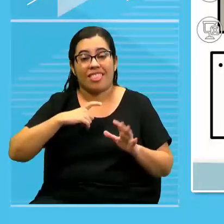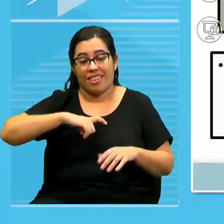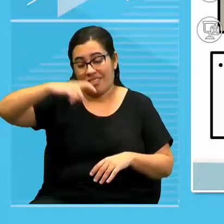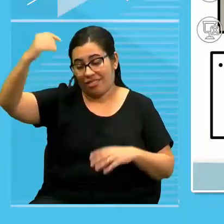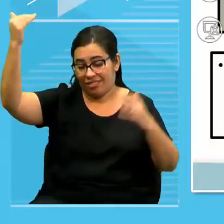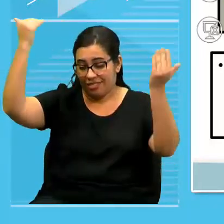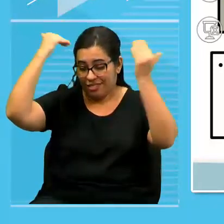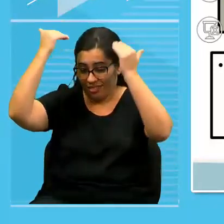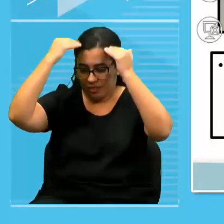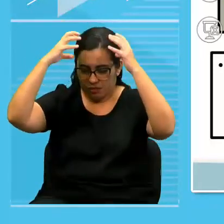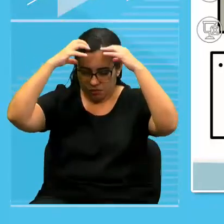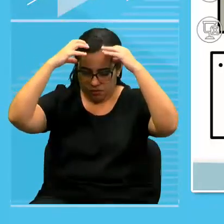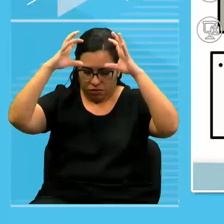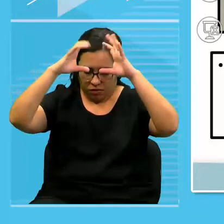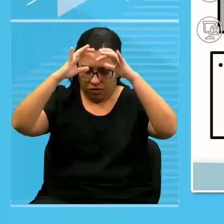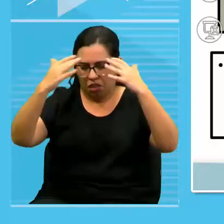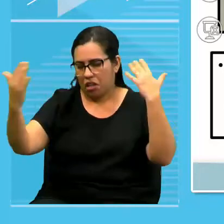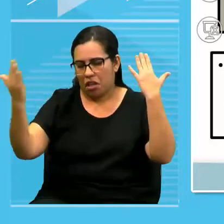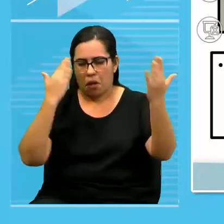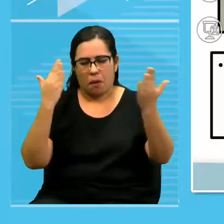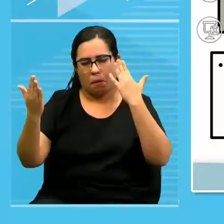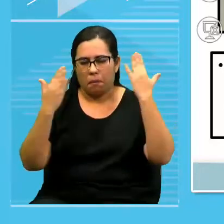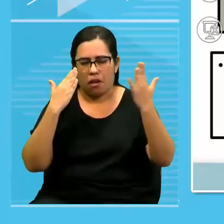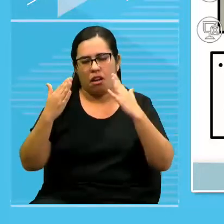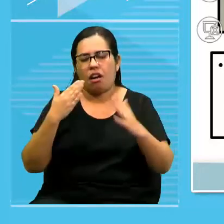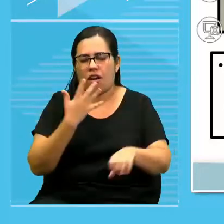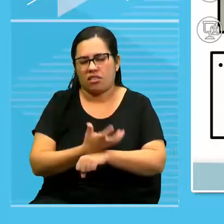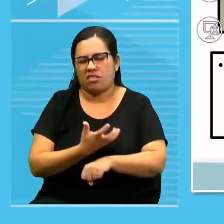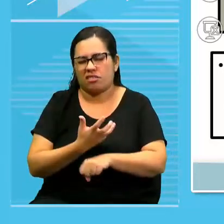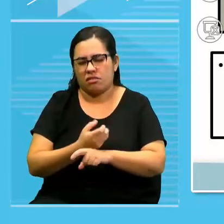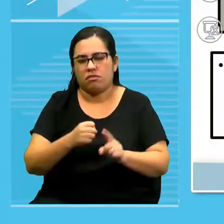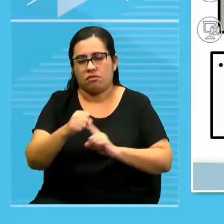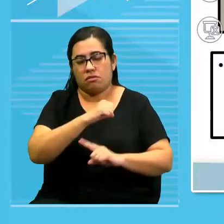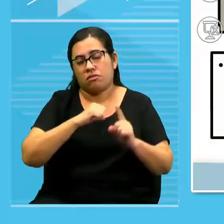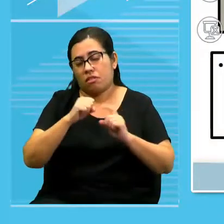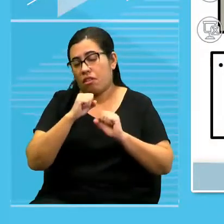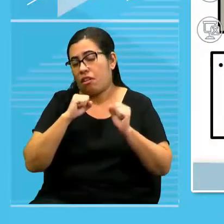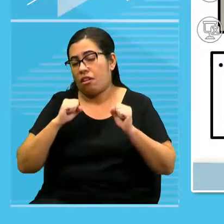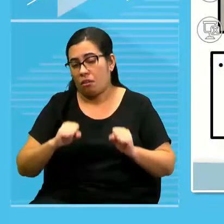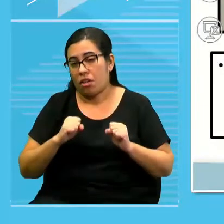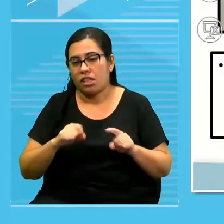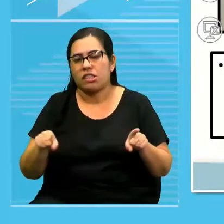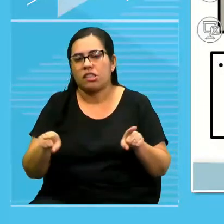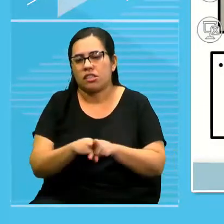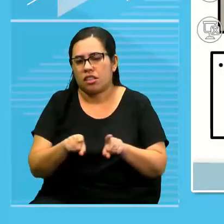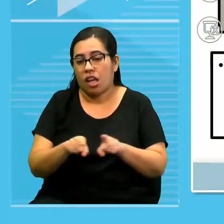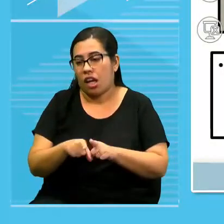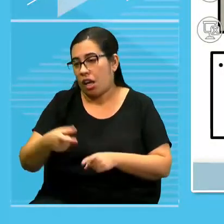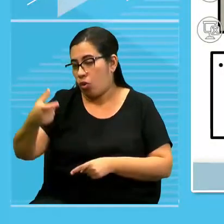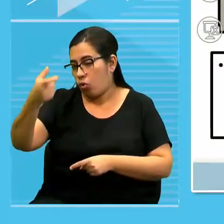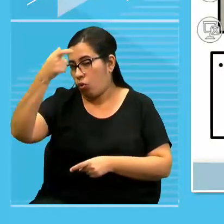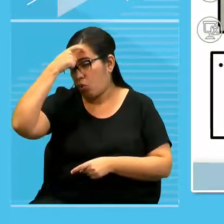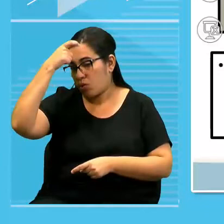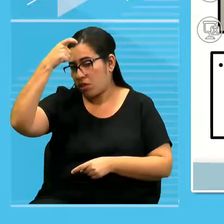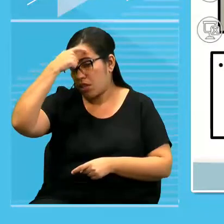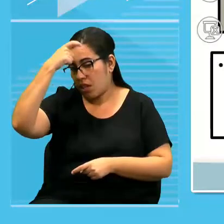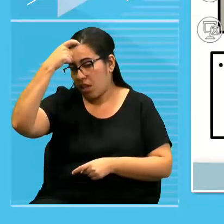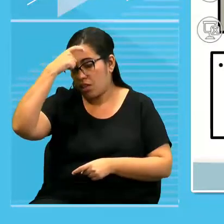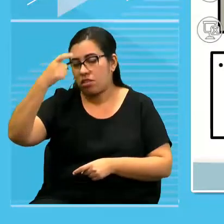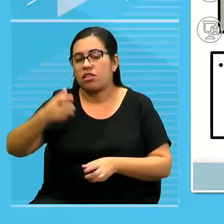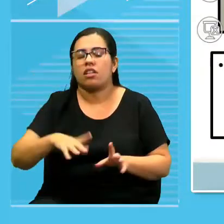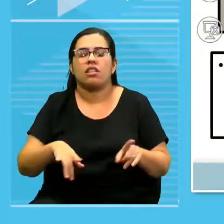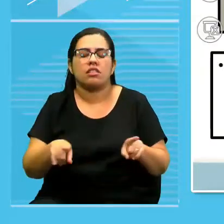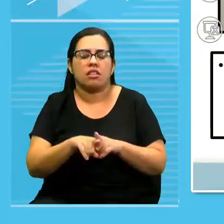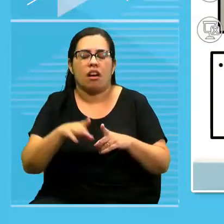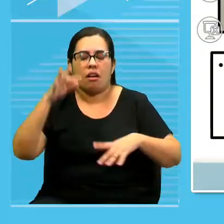que a psicologia a sociologia a gente pode dizer que a nossa consciência né a filosofia